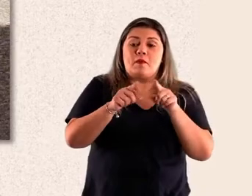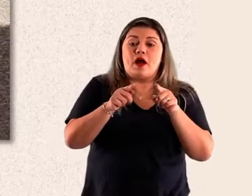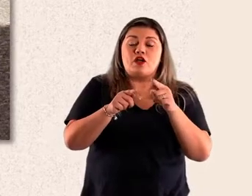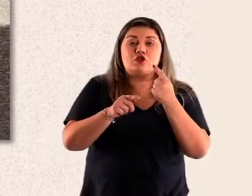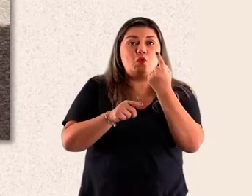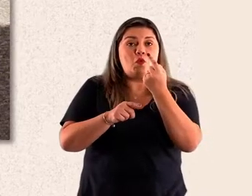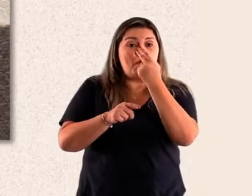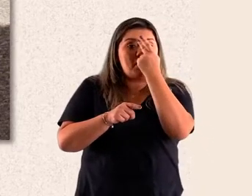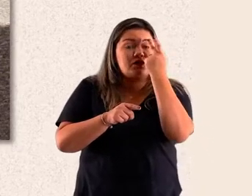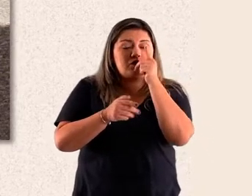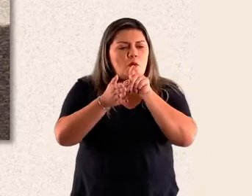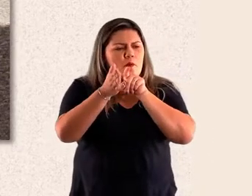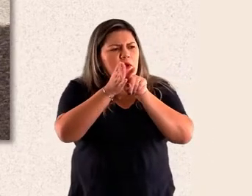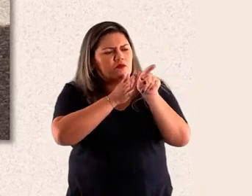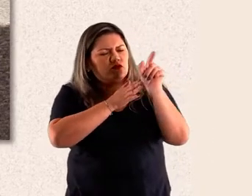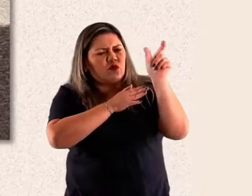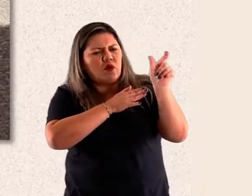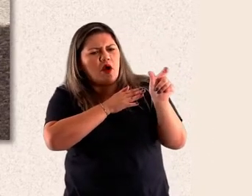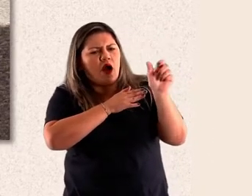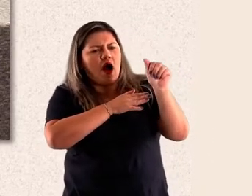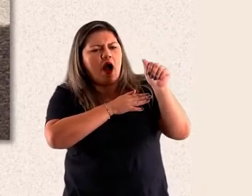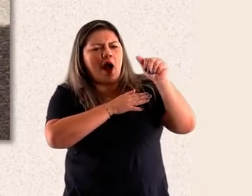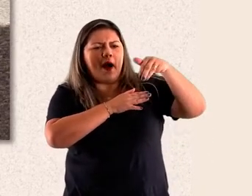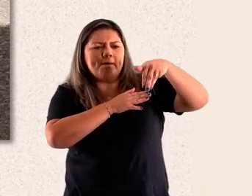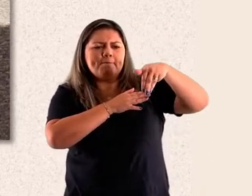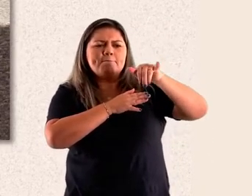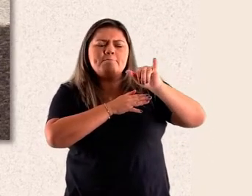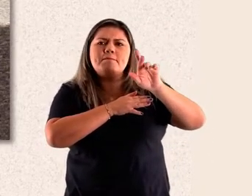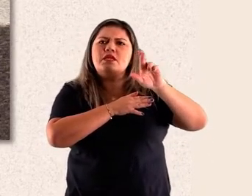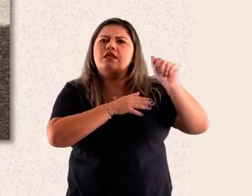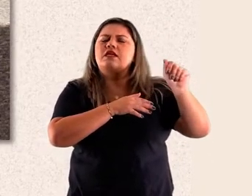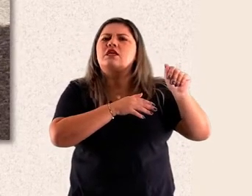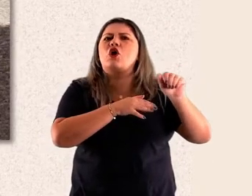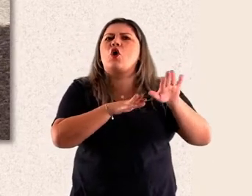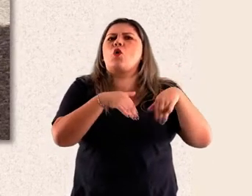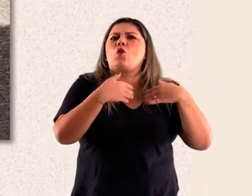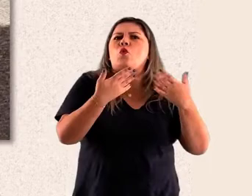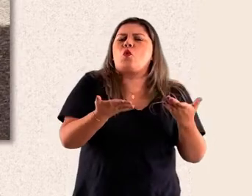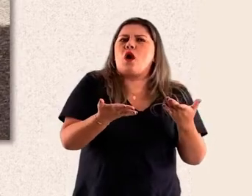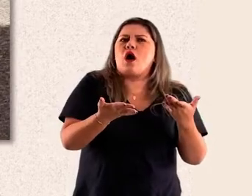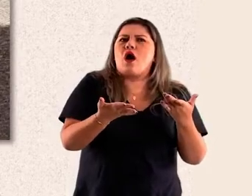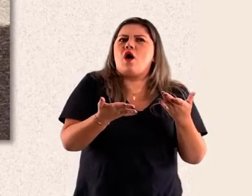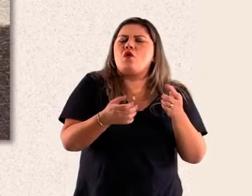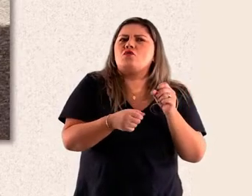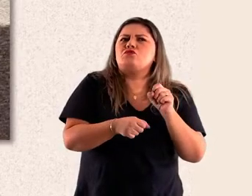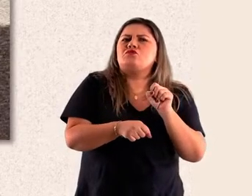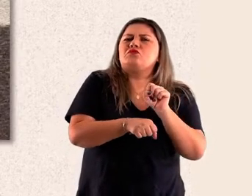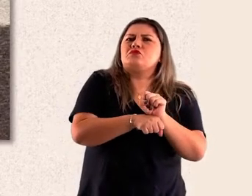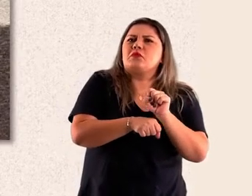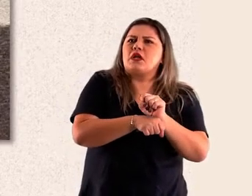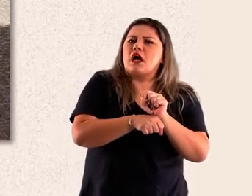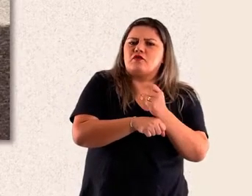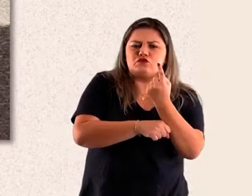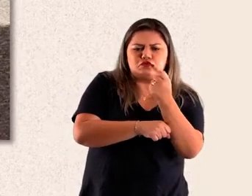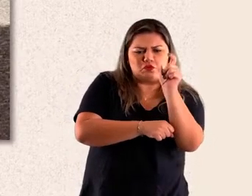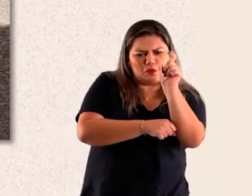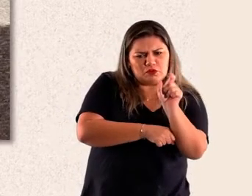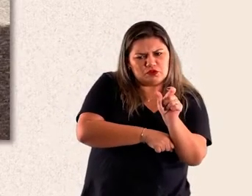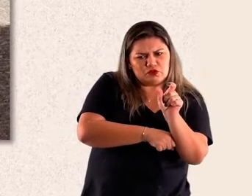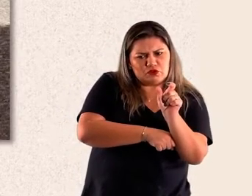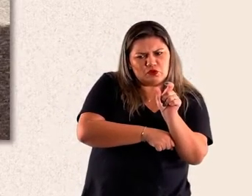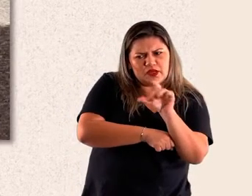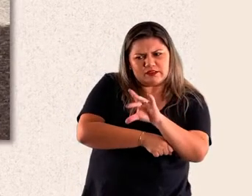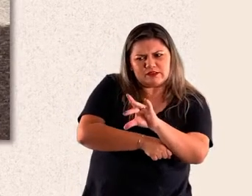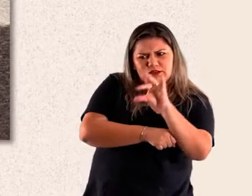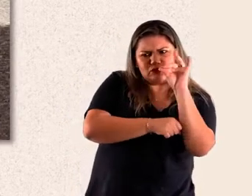final para ele Melissa foi uma pergunta é Qual era a competência que ele esperava de alguém para colocar essa pessoa na tripulação dele